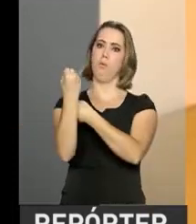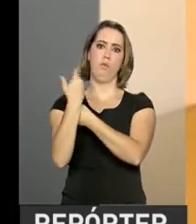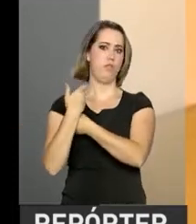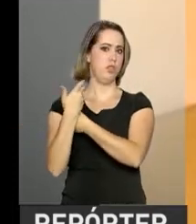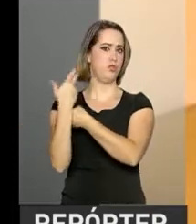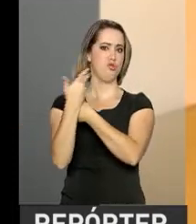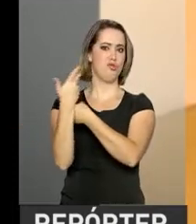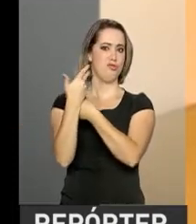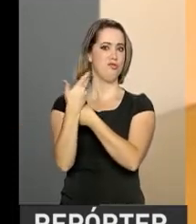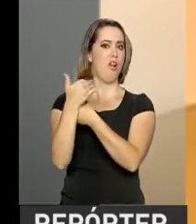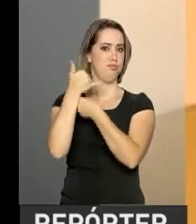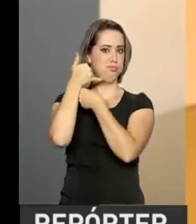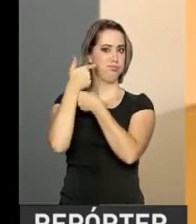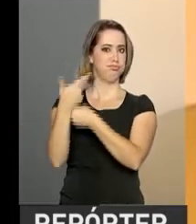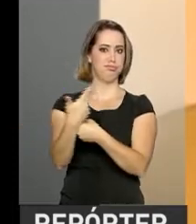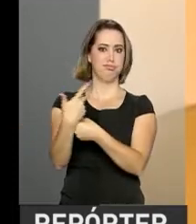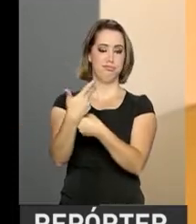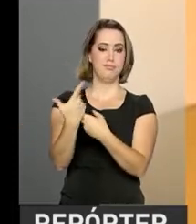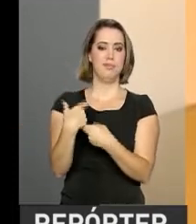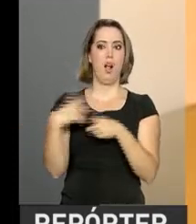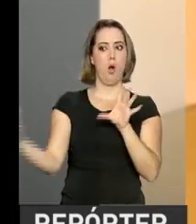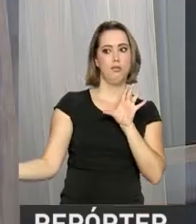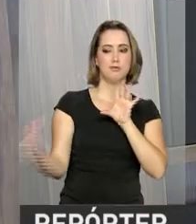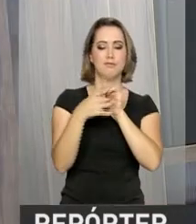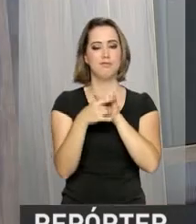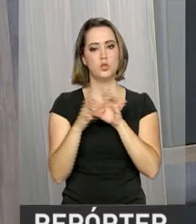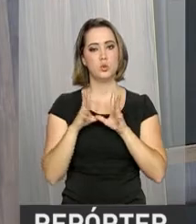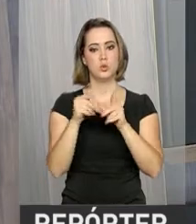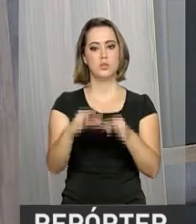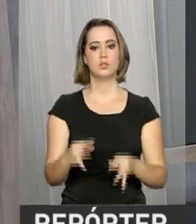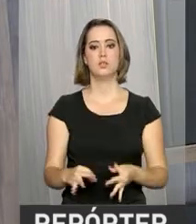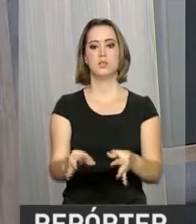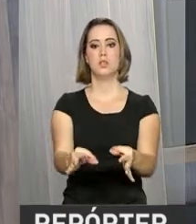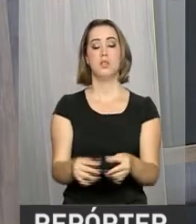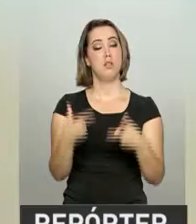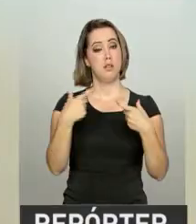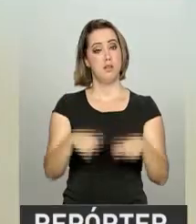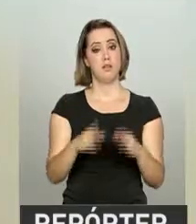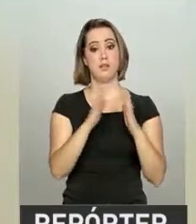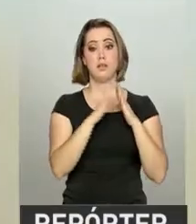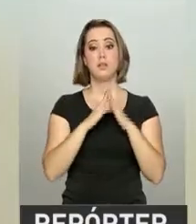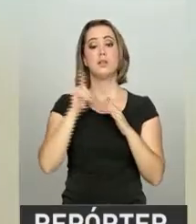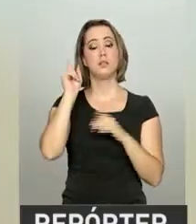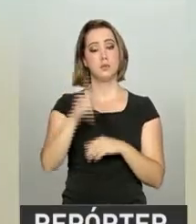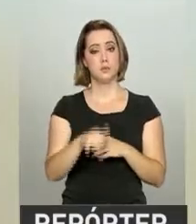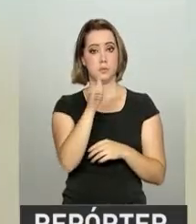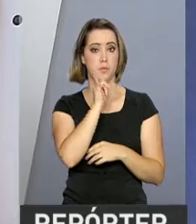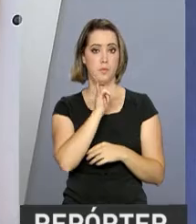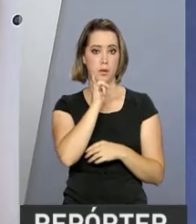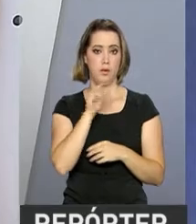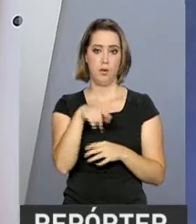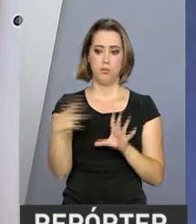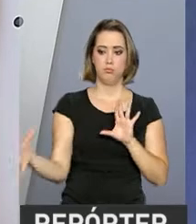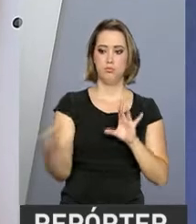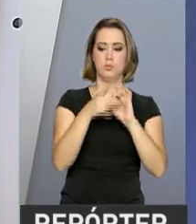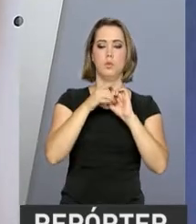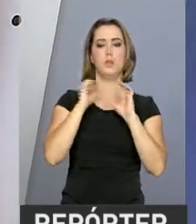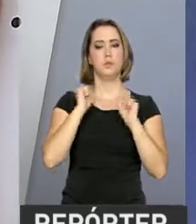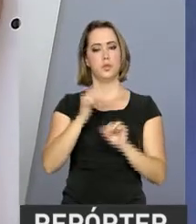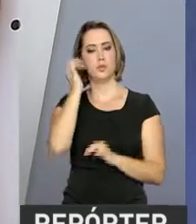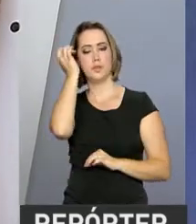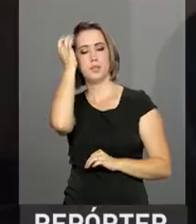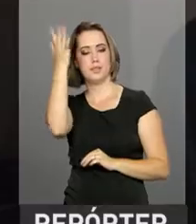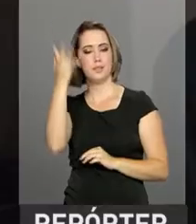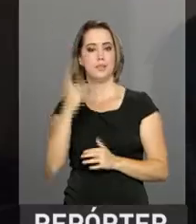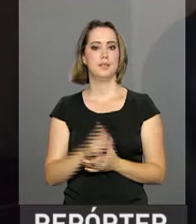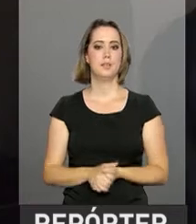desafio agora é integrar as tecnologias. Essa casa é um exemplo de como a integração pode facilitar o dia a